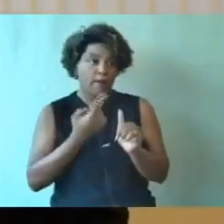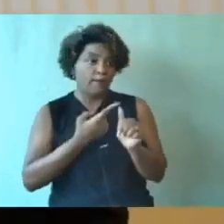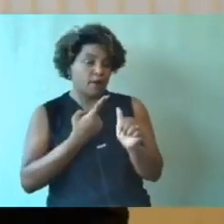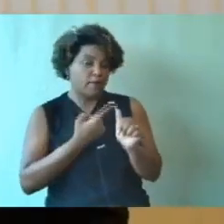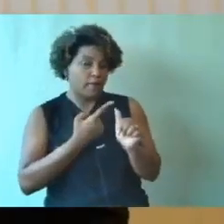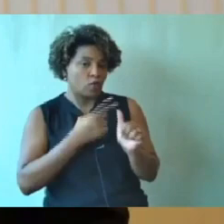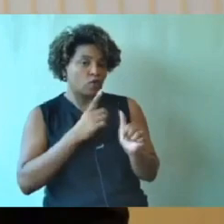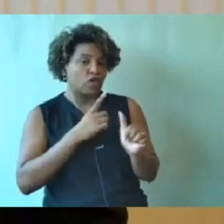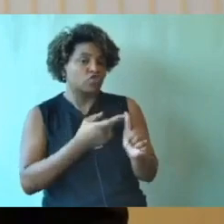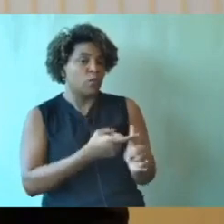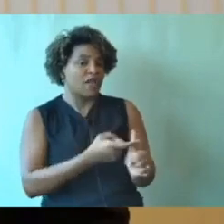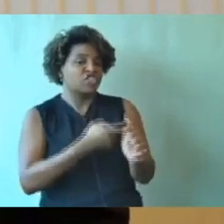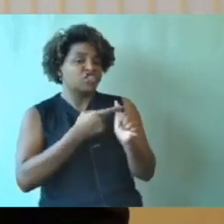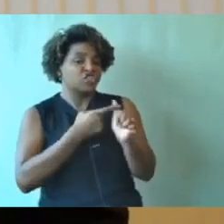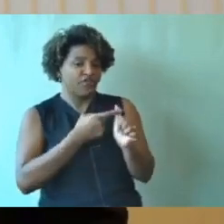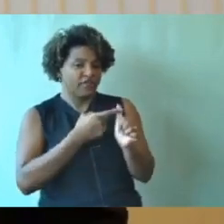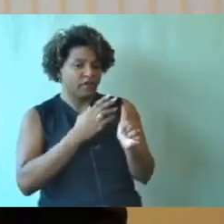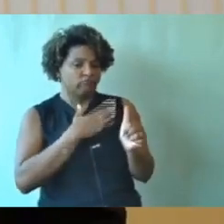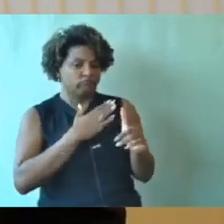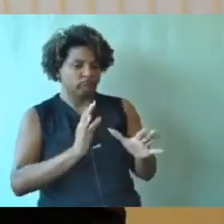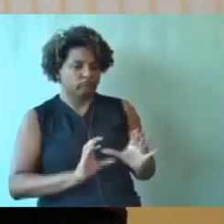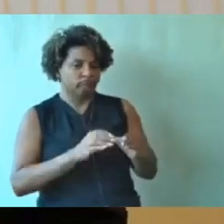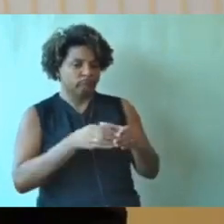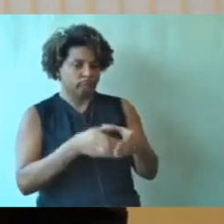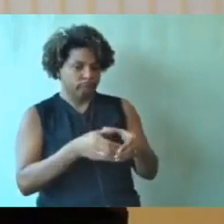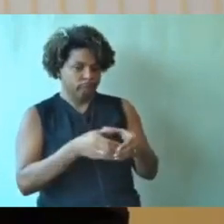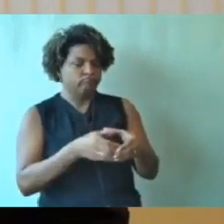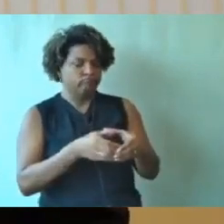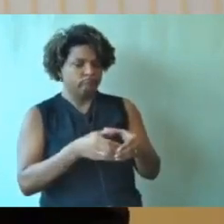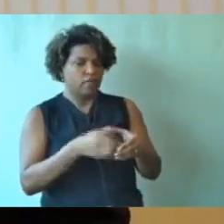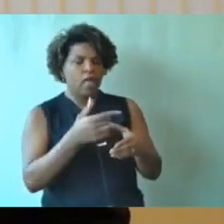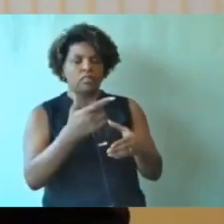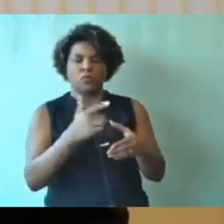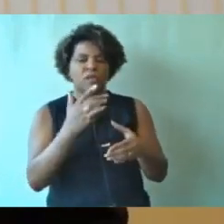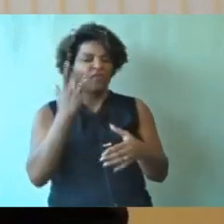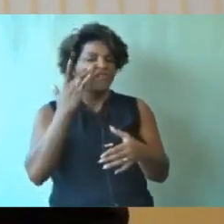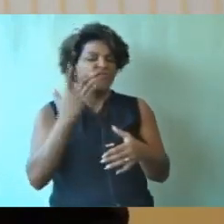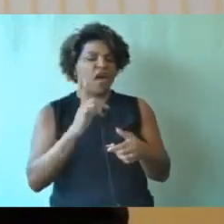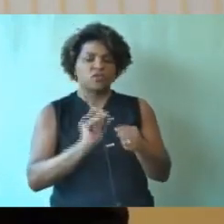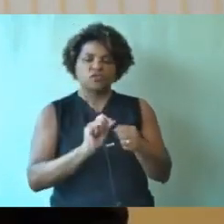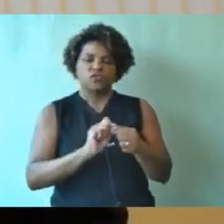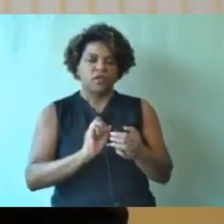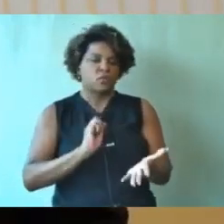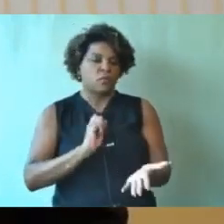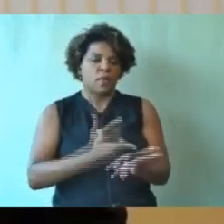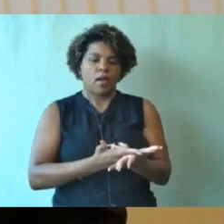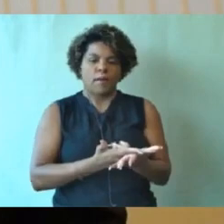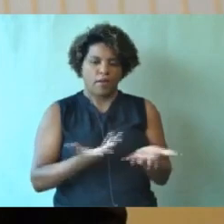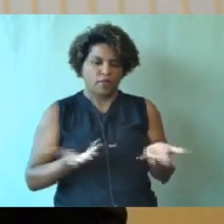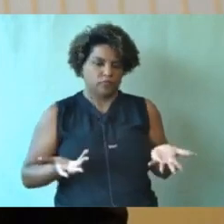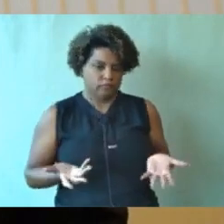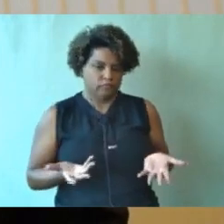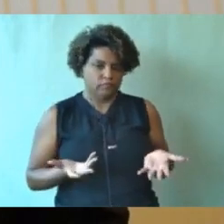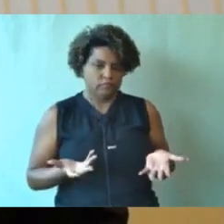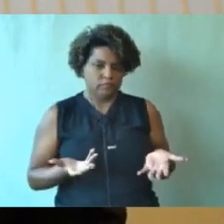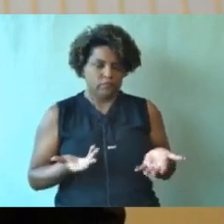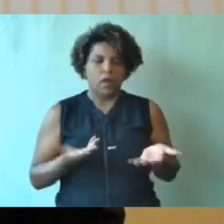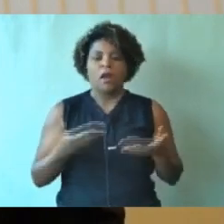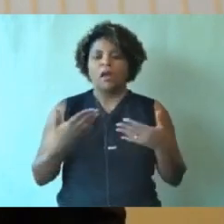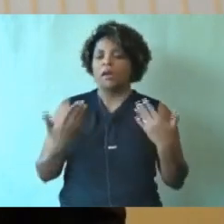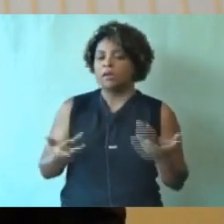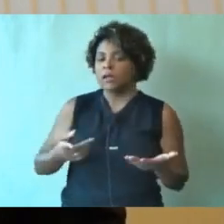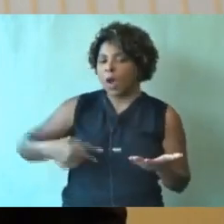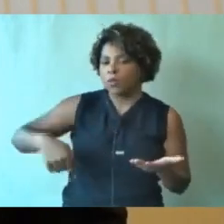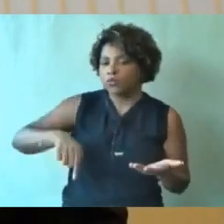falar assim, coisa interna nossa, mas não estava muito fácil de acerto. Tá certo? Então, nós pegamos,